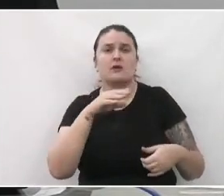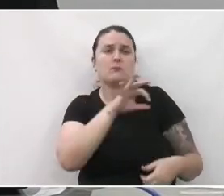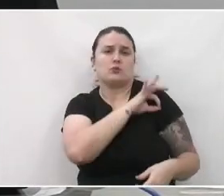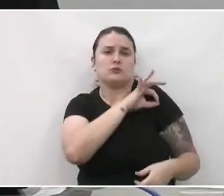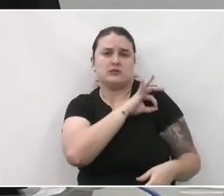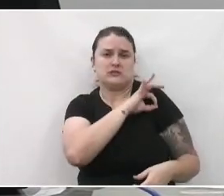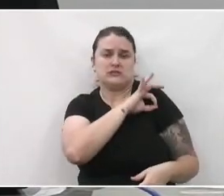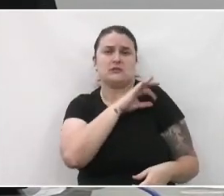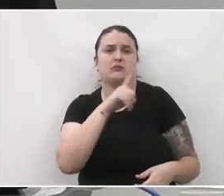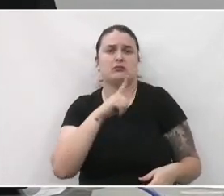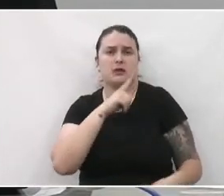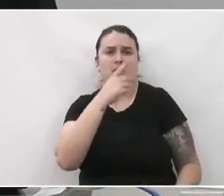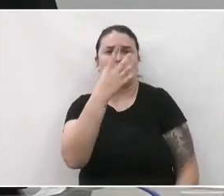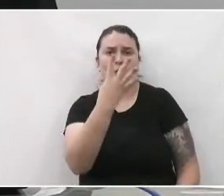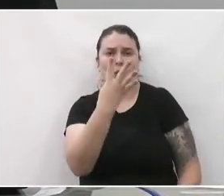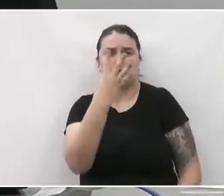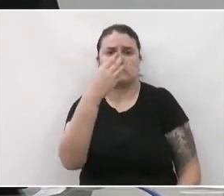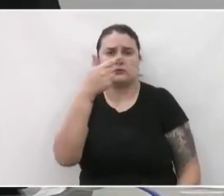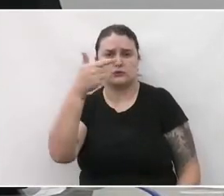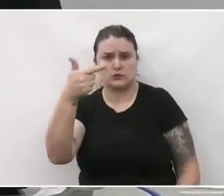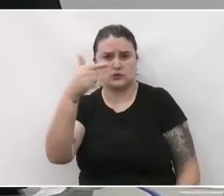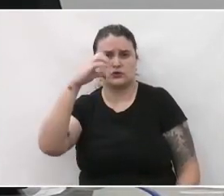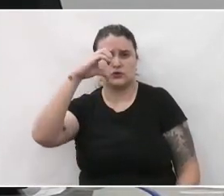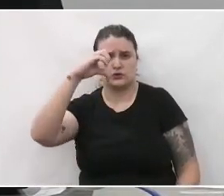disque de denúncia, que é o